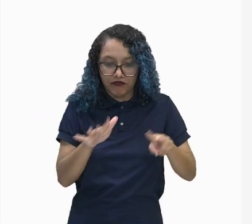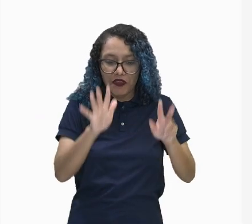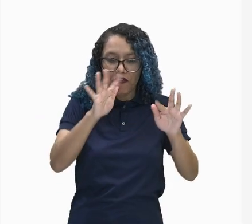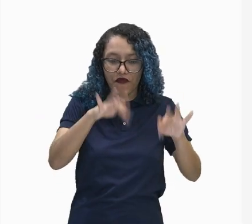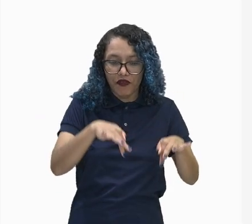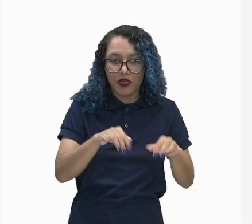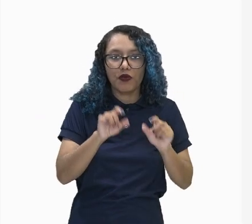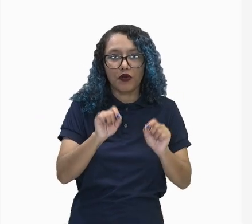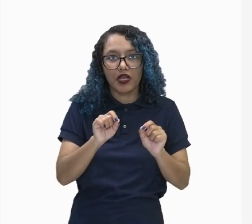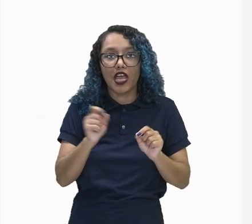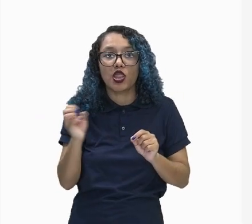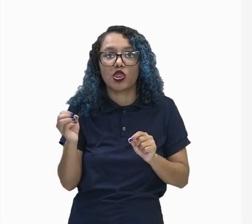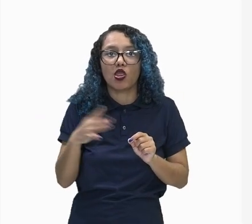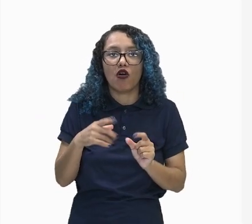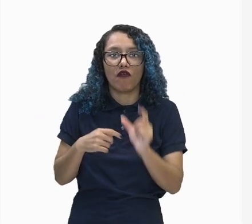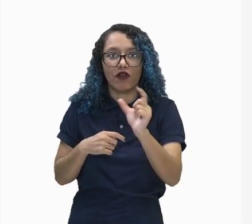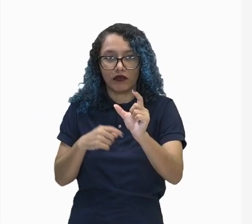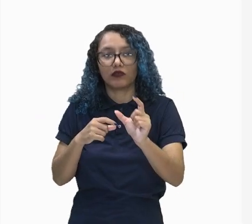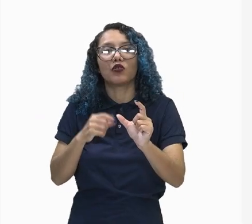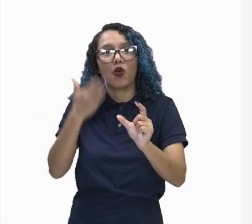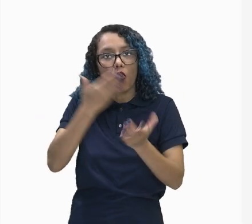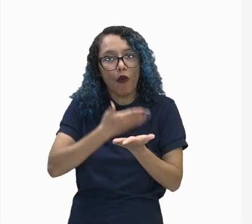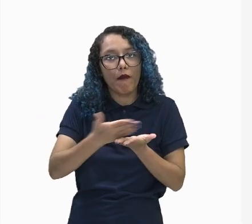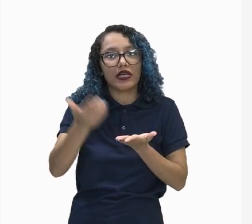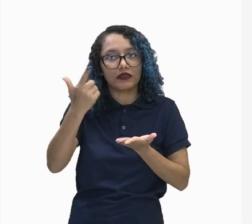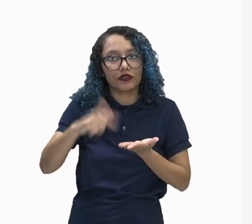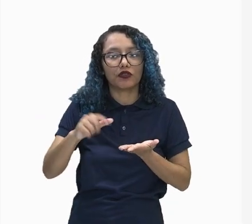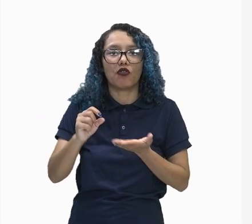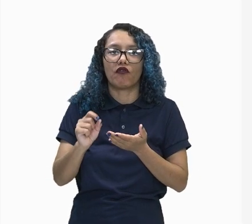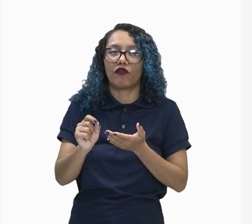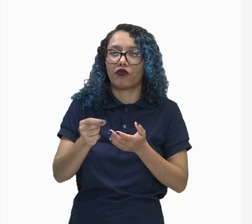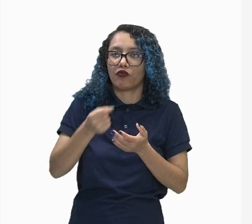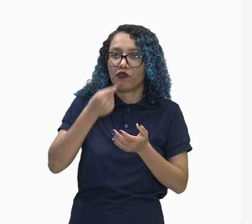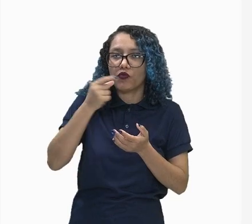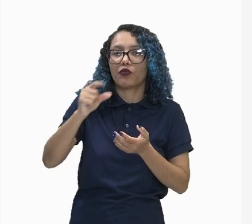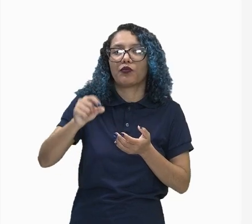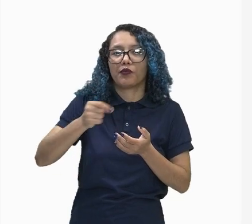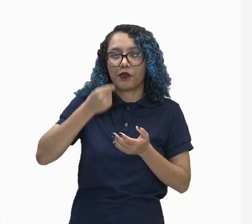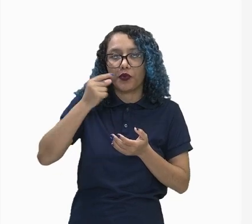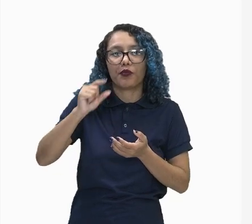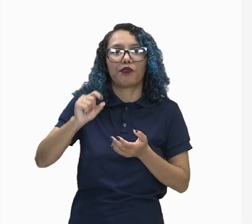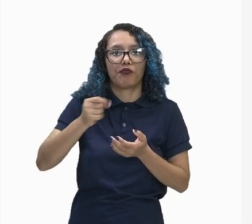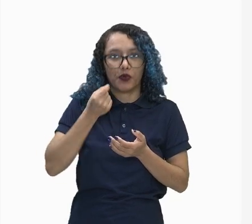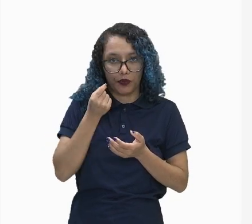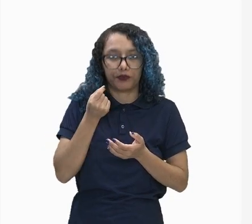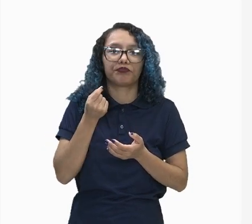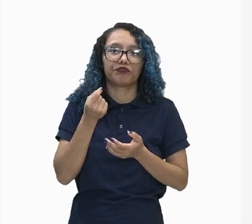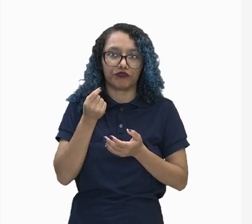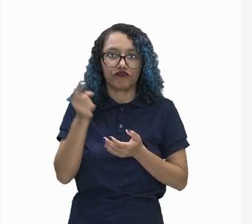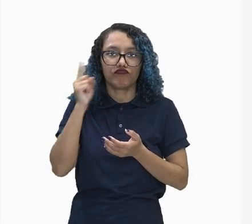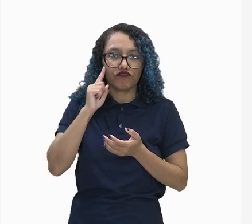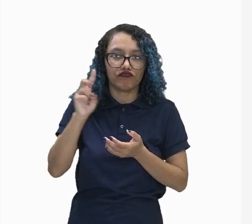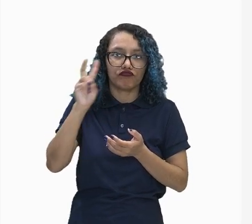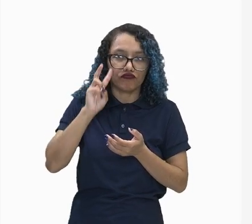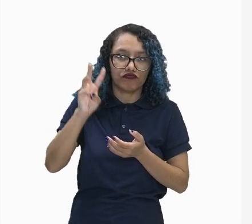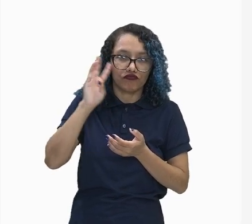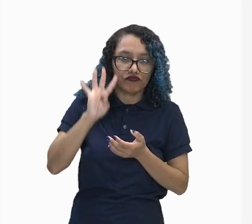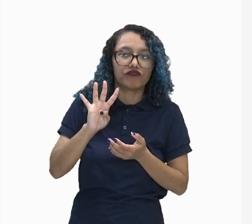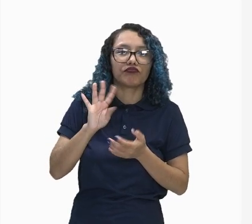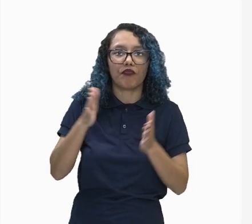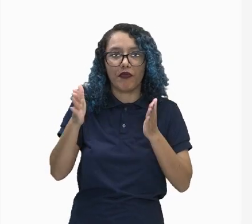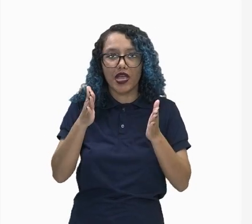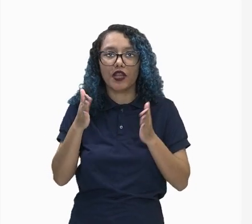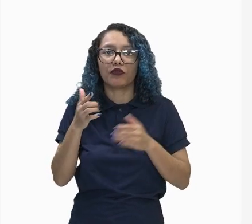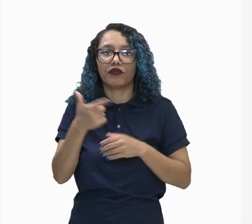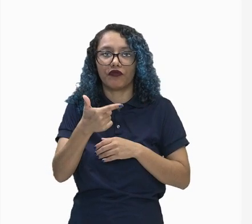nova cartela. Então, geralmente essas cartelas, né, funcionam dessa forma. A mulher toma aí por 21 dias.